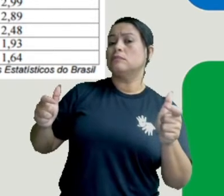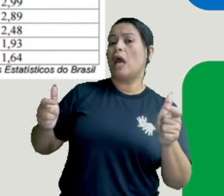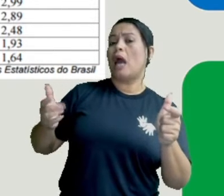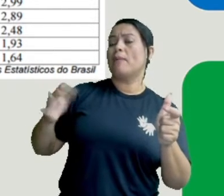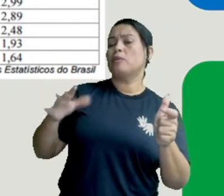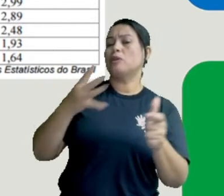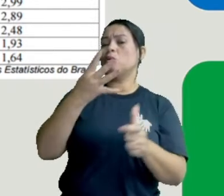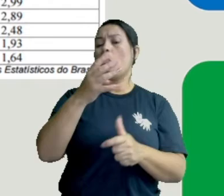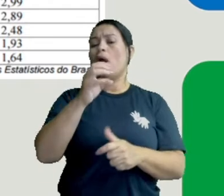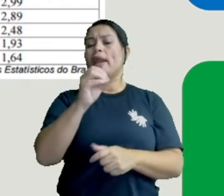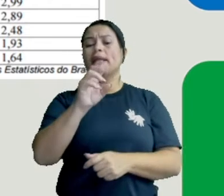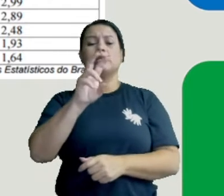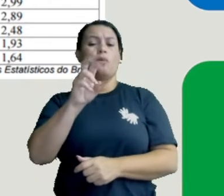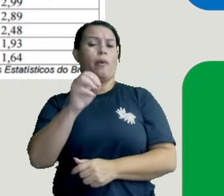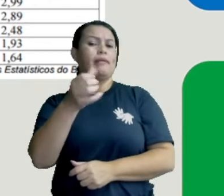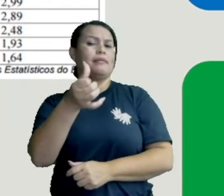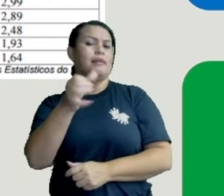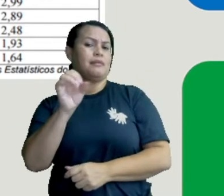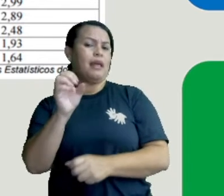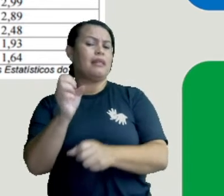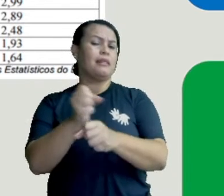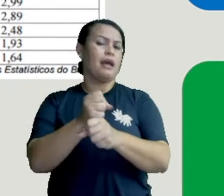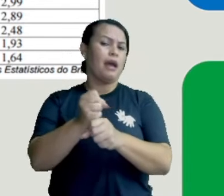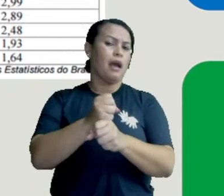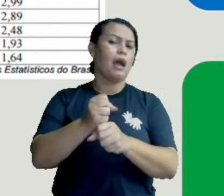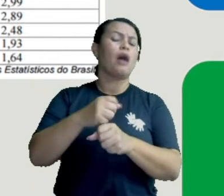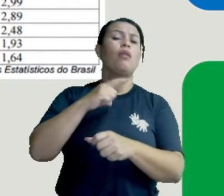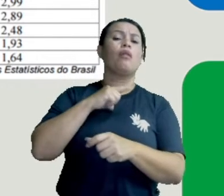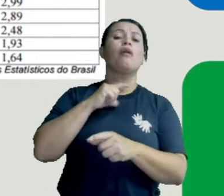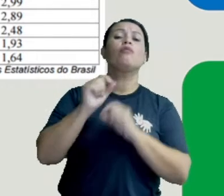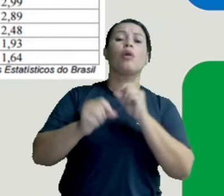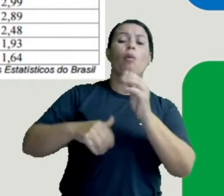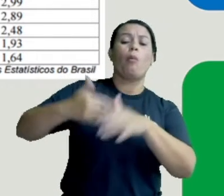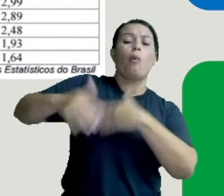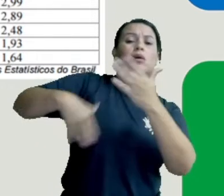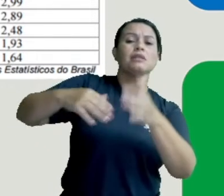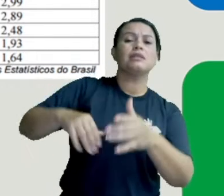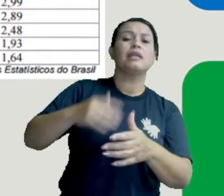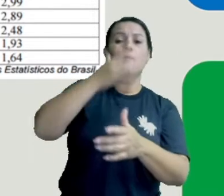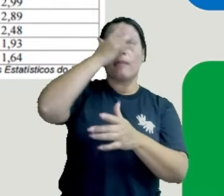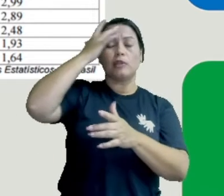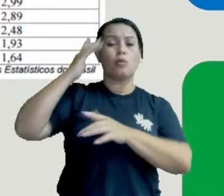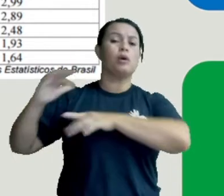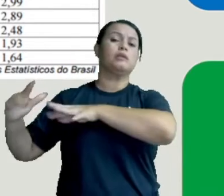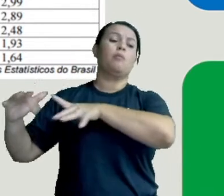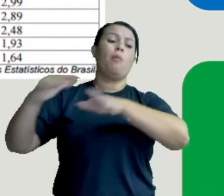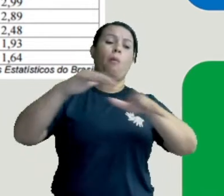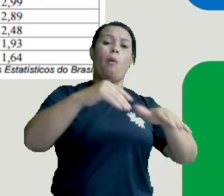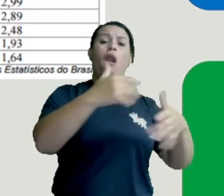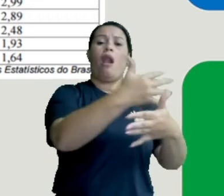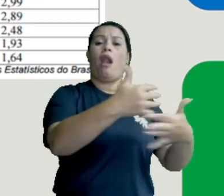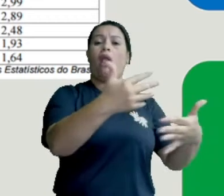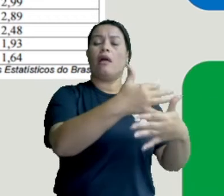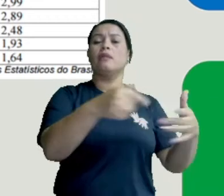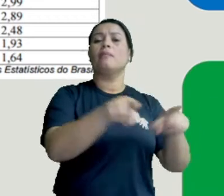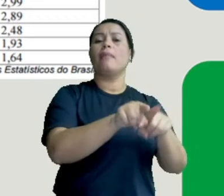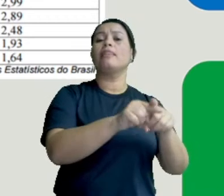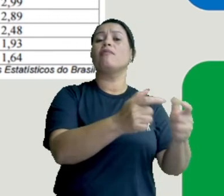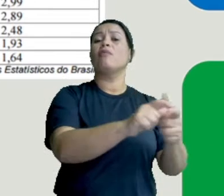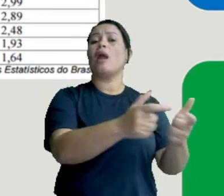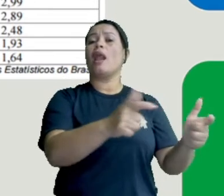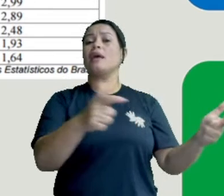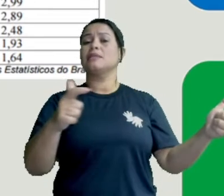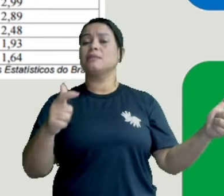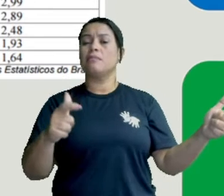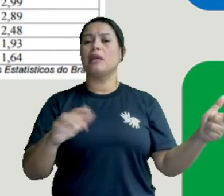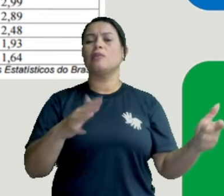de 40, 50, 60. E isso tudo em virtude do processo de urbanização pelo qual o Brasil passava, e aí você tem um crescimento da população chegando